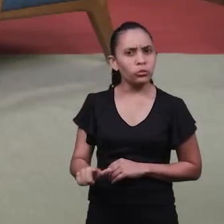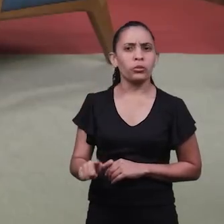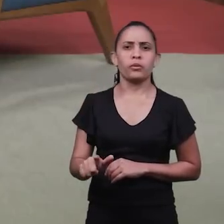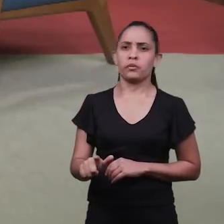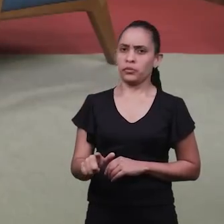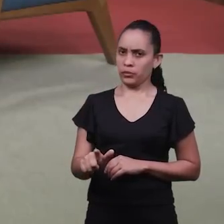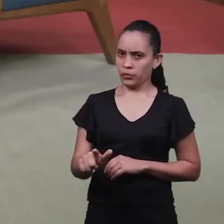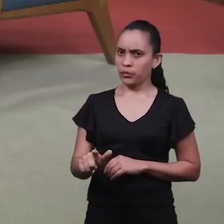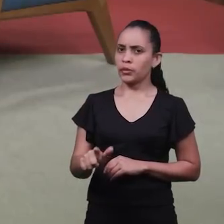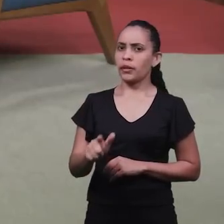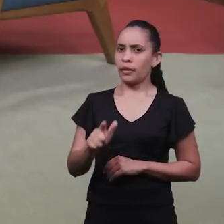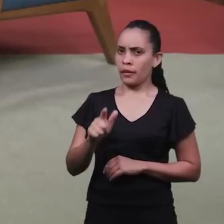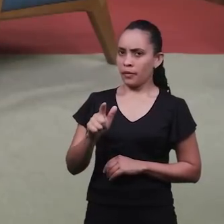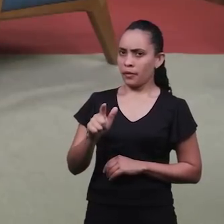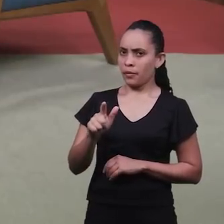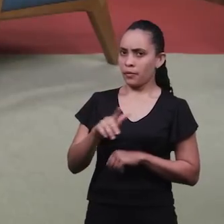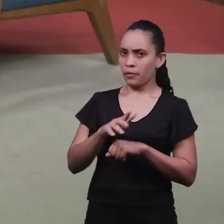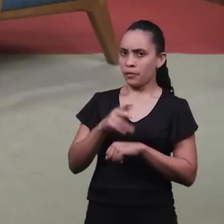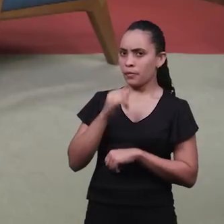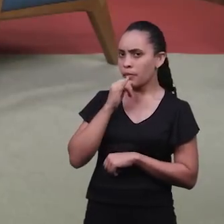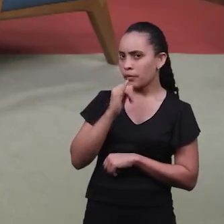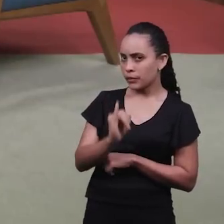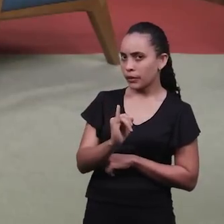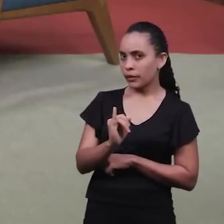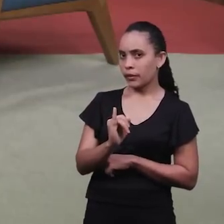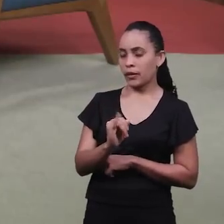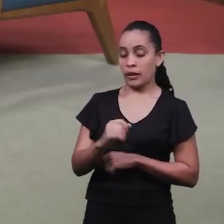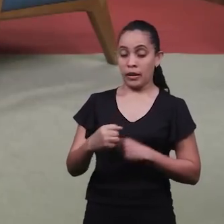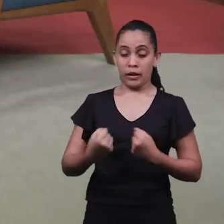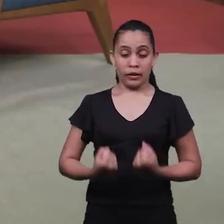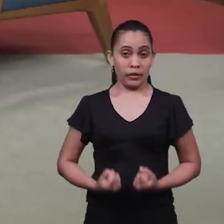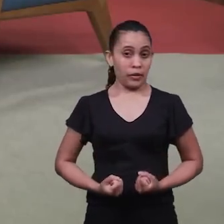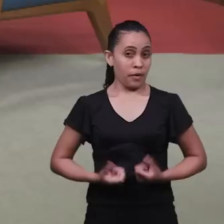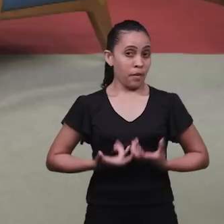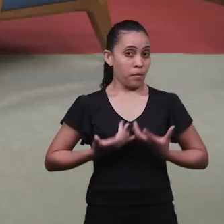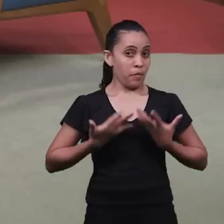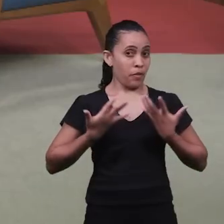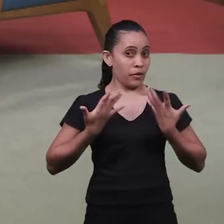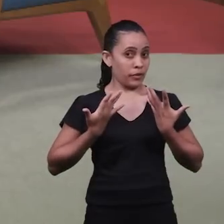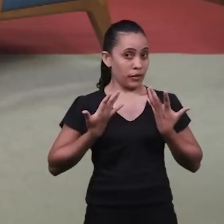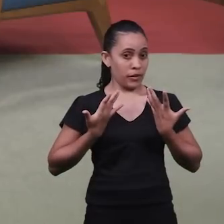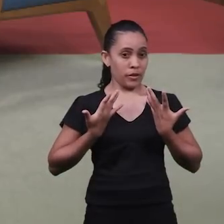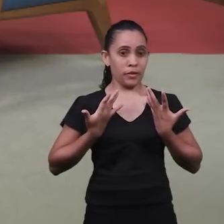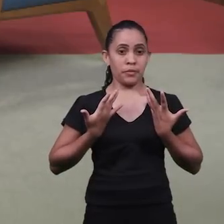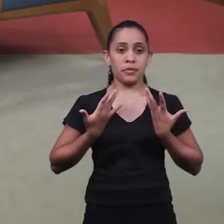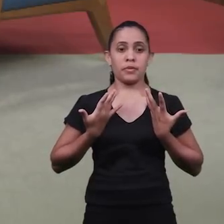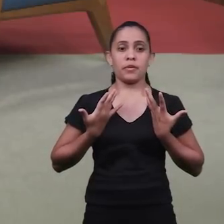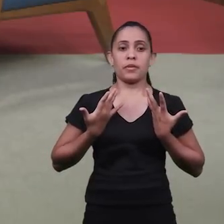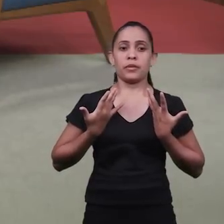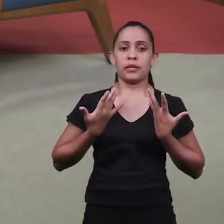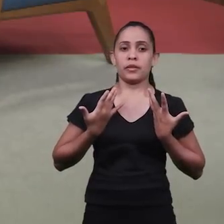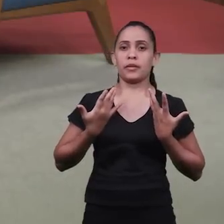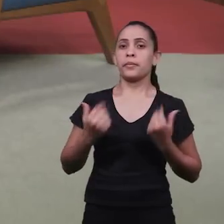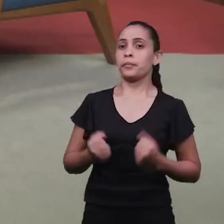falamos isso várias vezes, da linguagem poética com um conteúdo, com uma